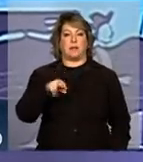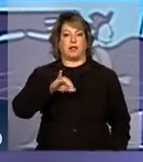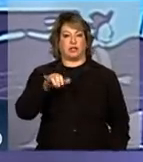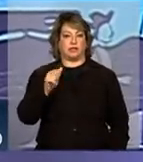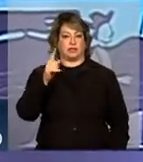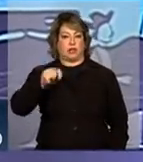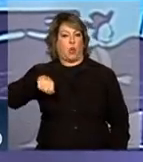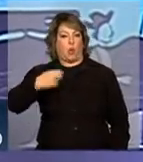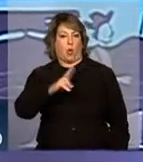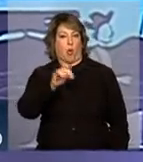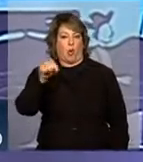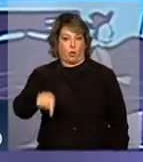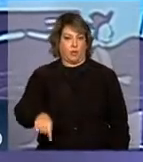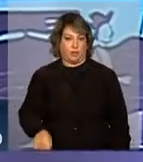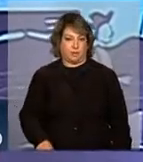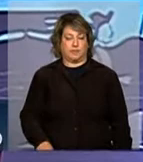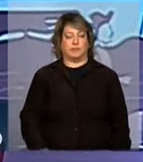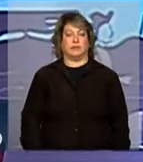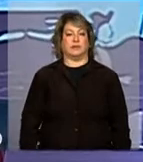Fátima, chamado Iemanjá.